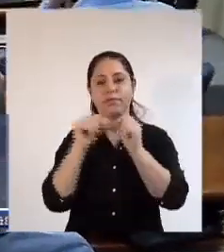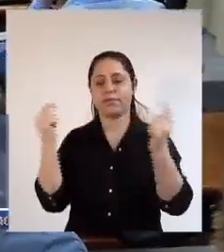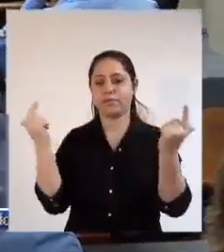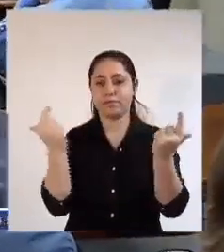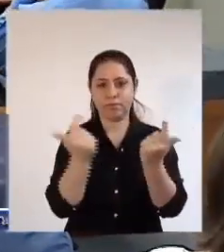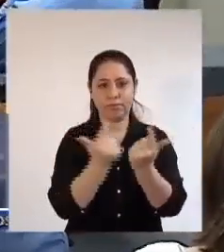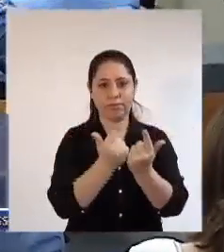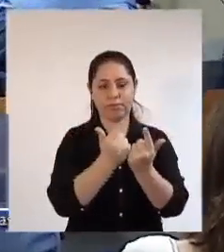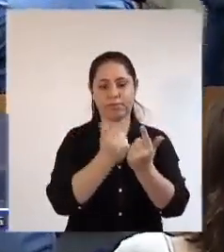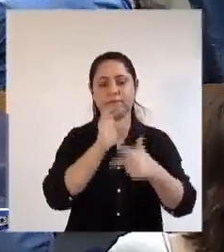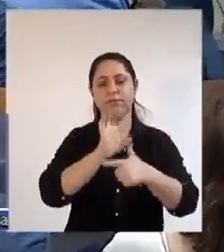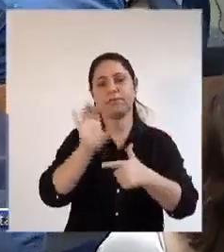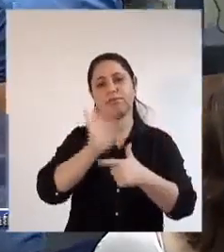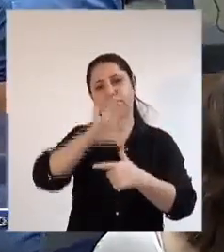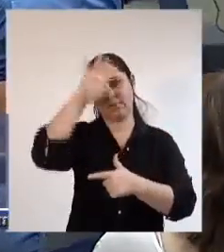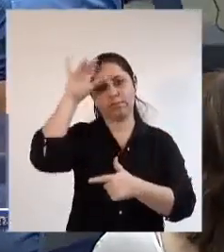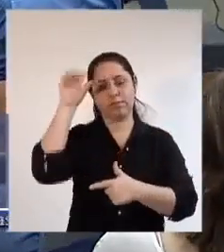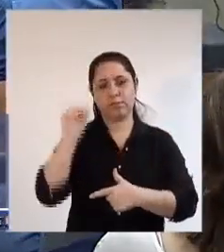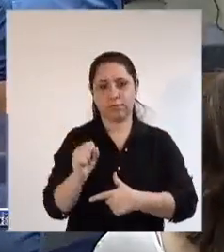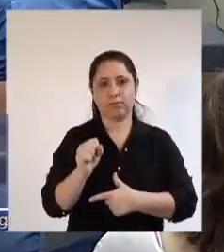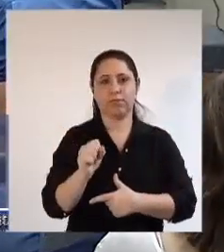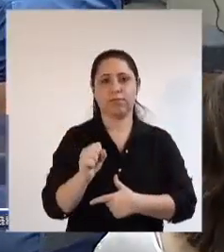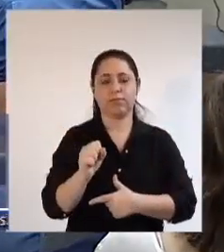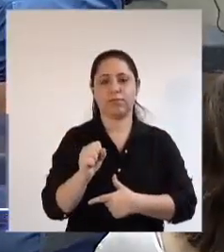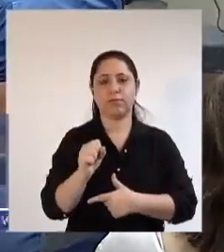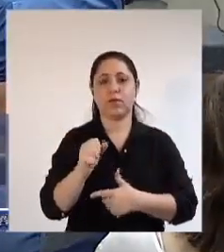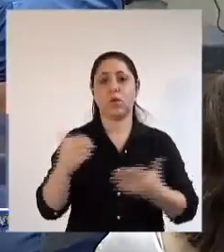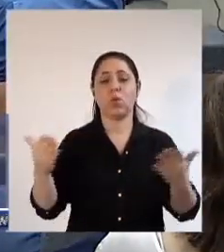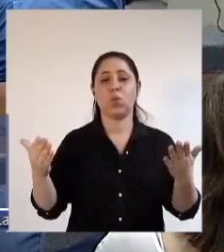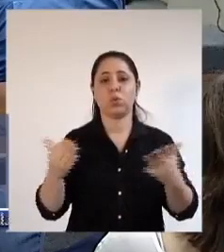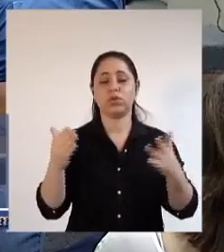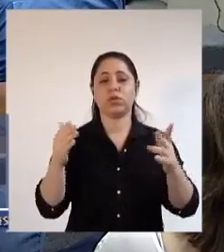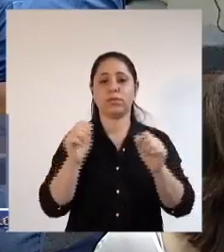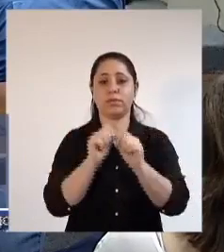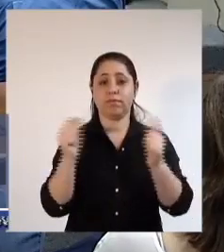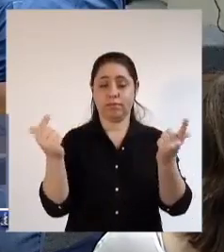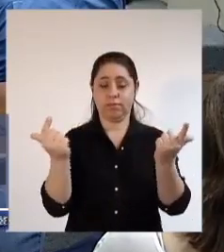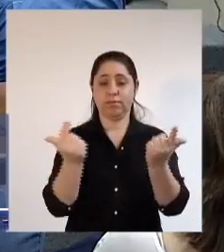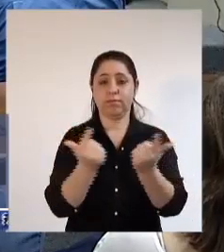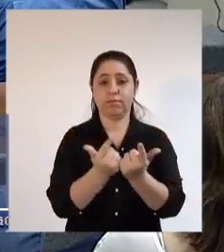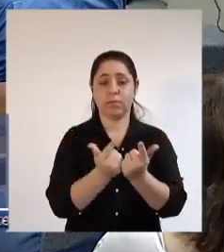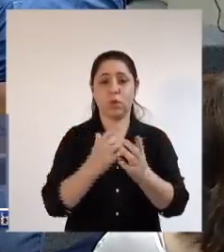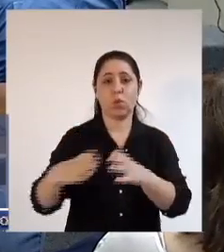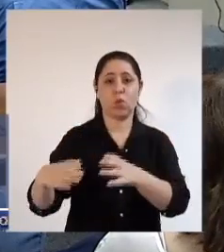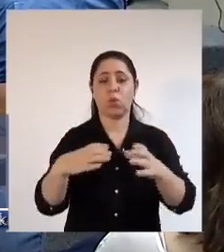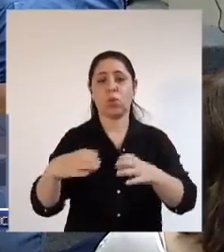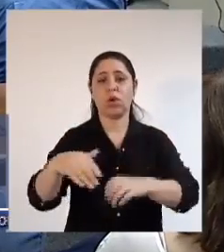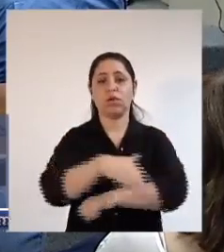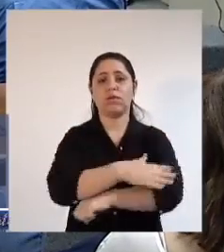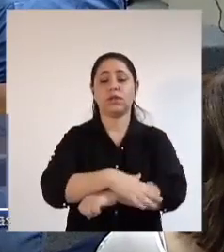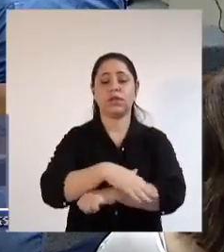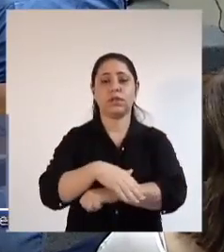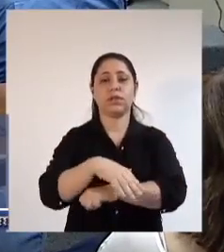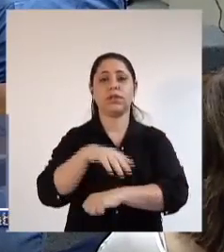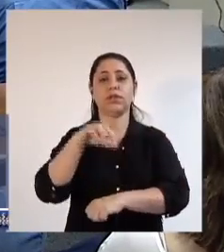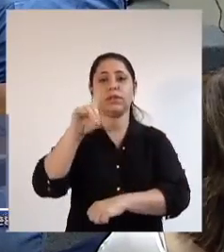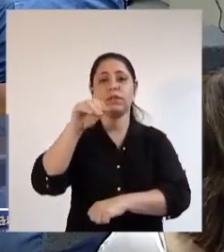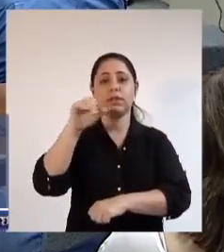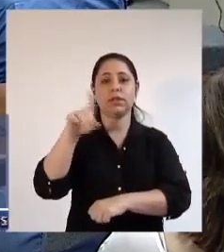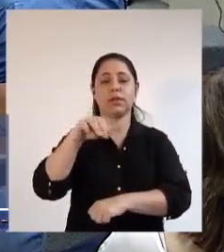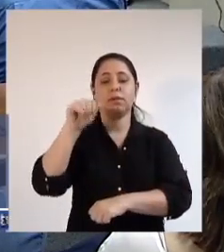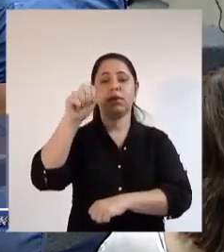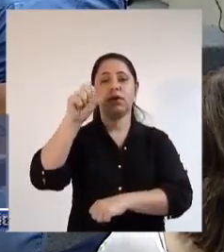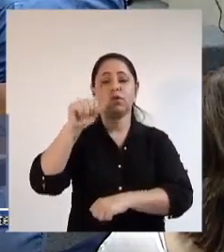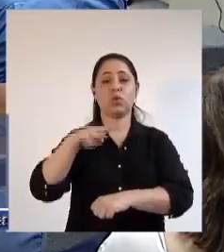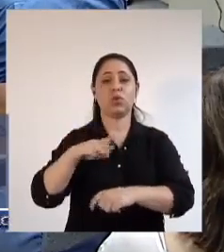legislativa do estado de mato grosso do sul com sede no palácio guaicurus localizado na avenida desembargador josé nunes da cunha